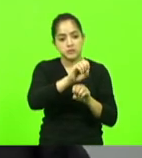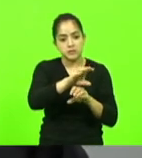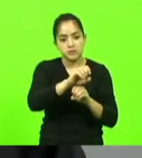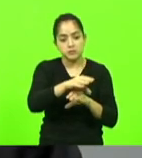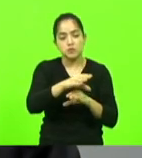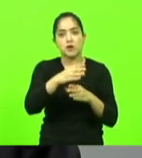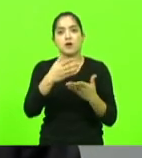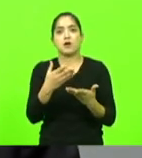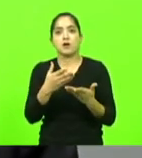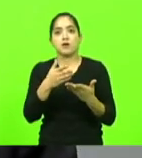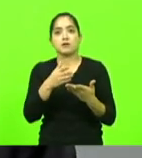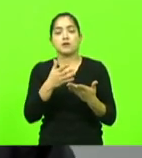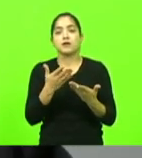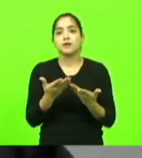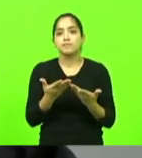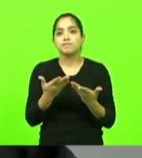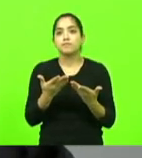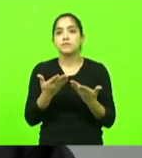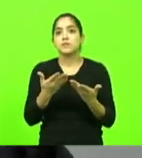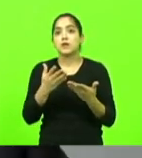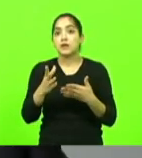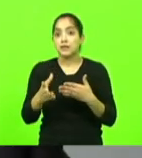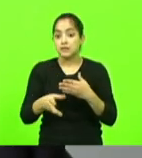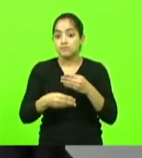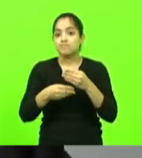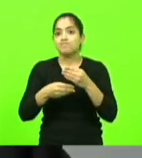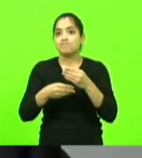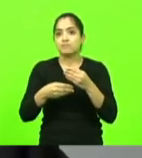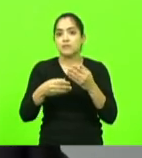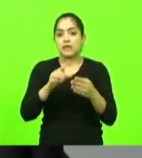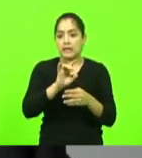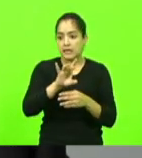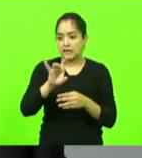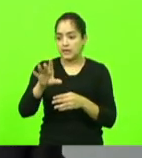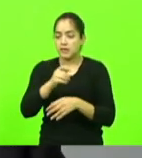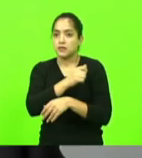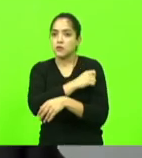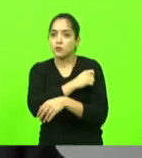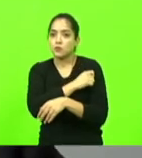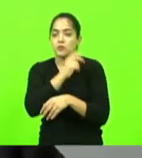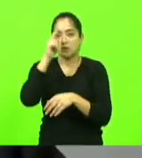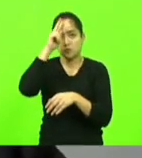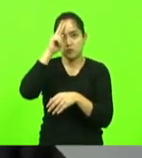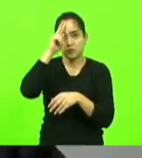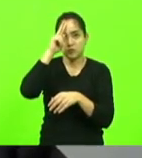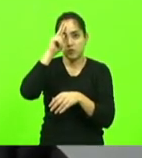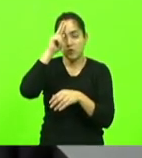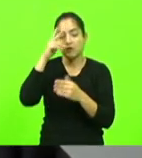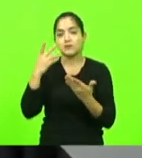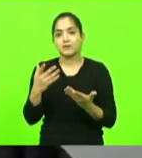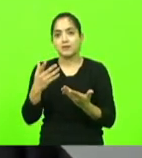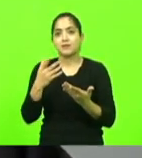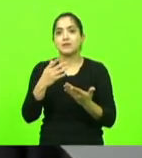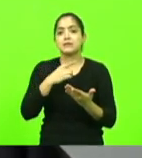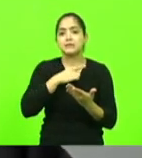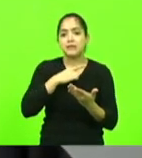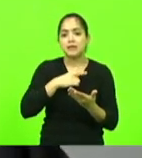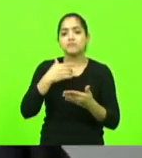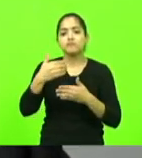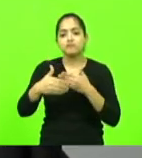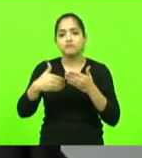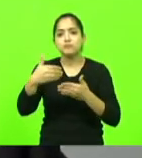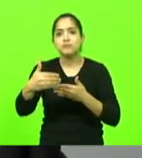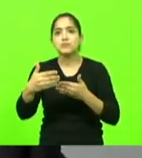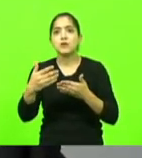conhecimento e agregar, porque cada aluno é uma história, cada aluno tem uma jornada de vida.